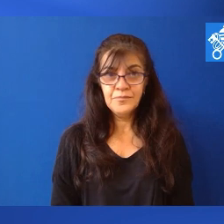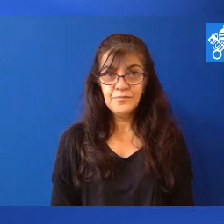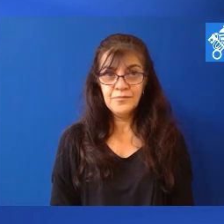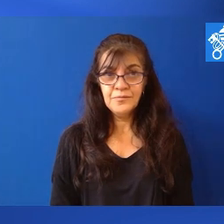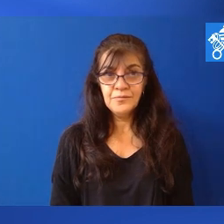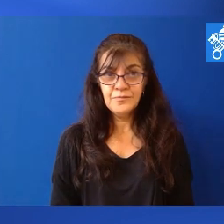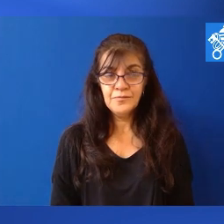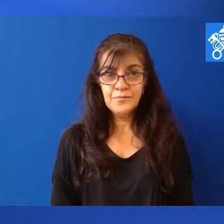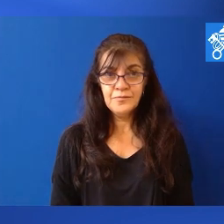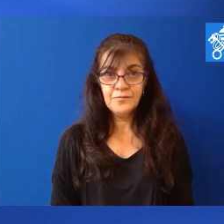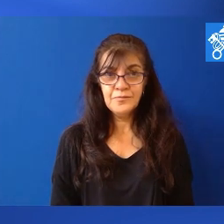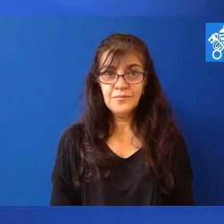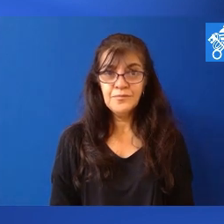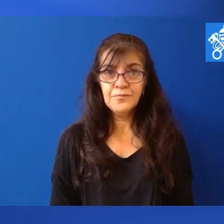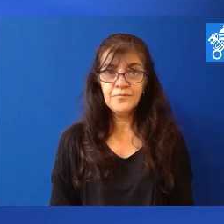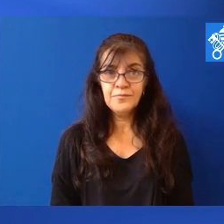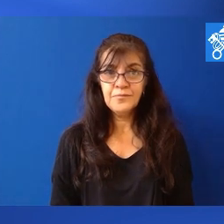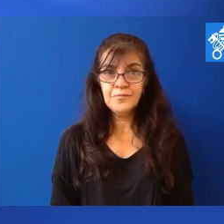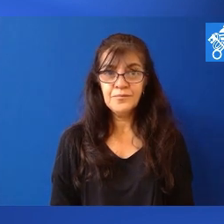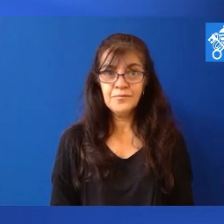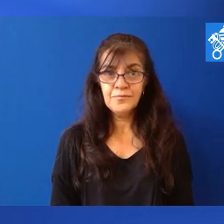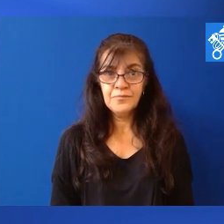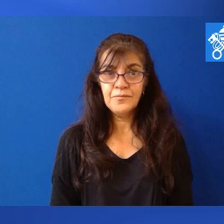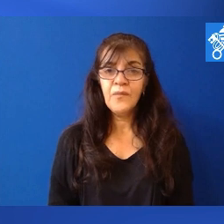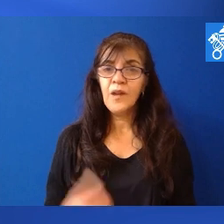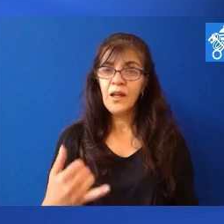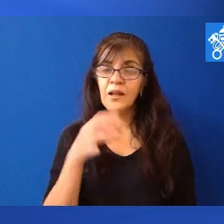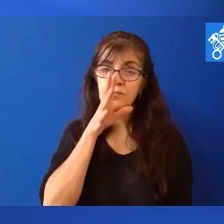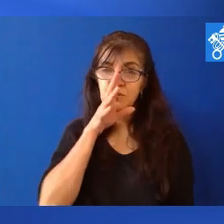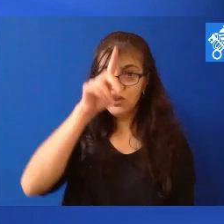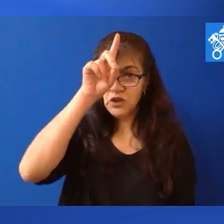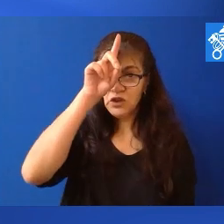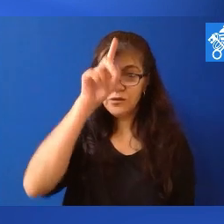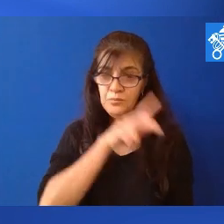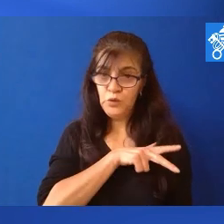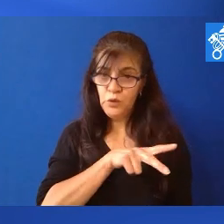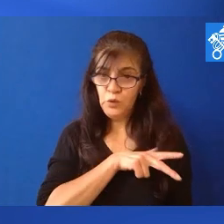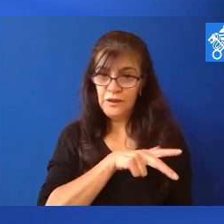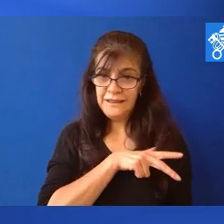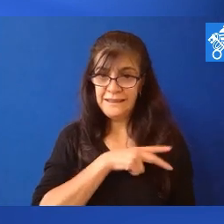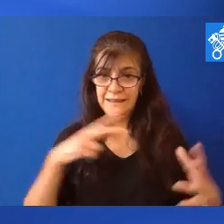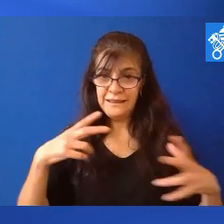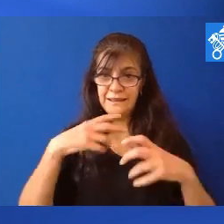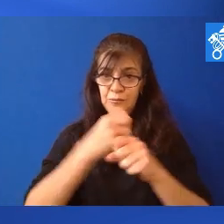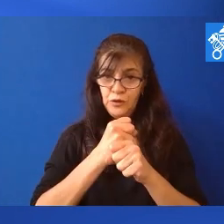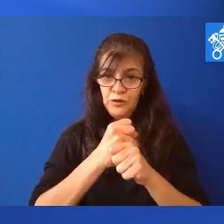Leio agora um resumo da catequese que o Santo Padre acaba de propor.